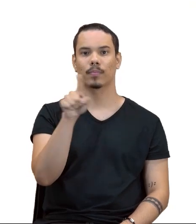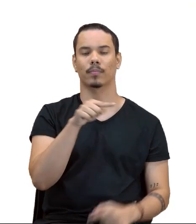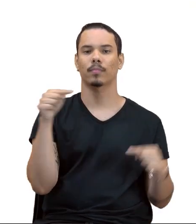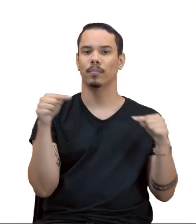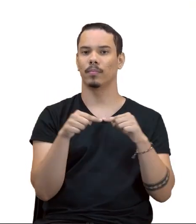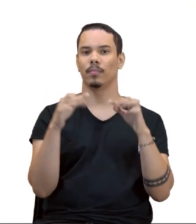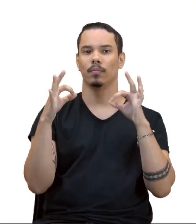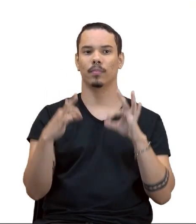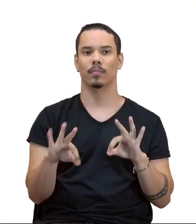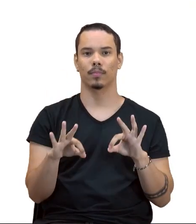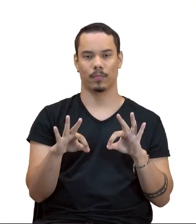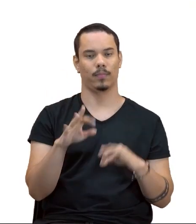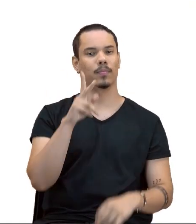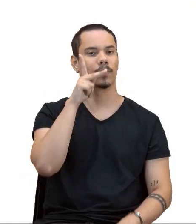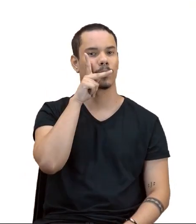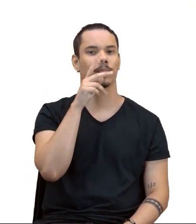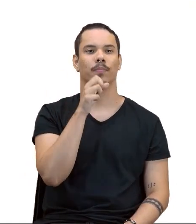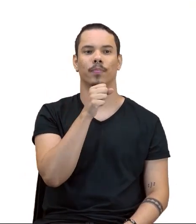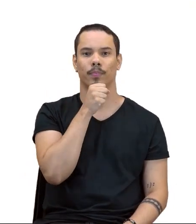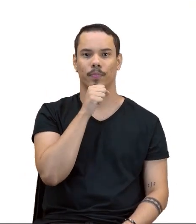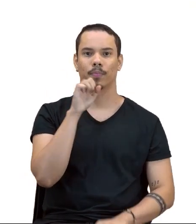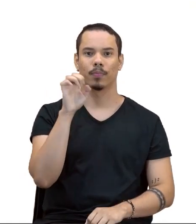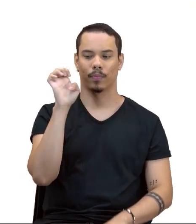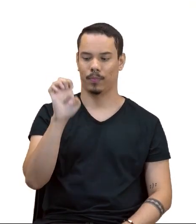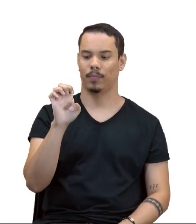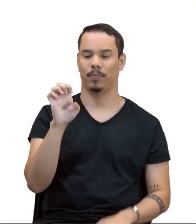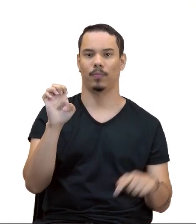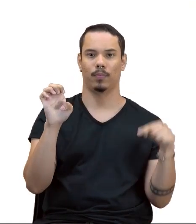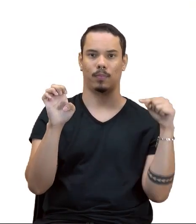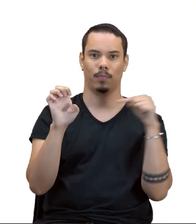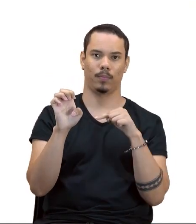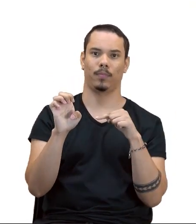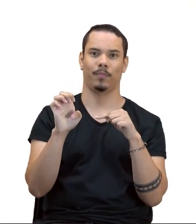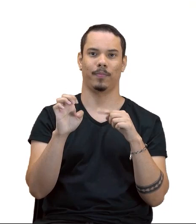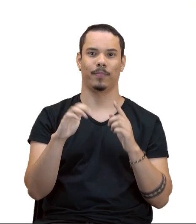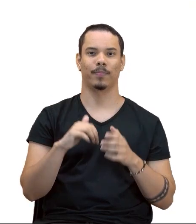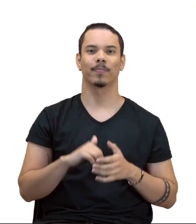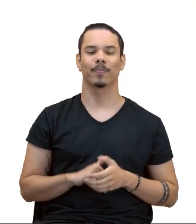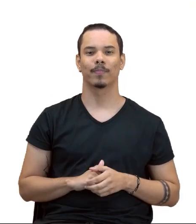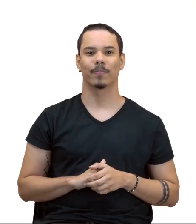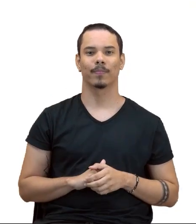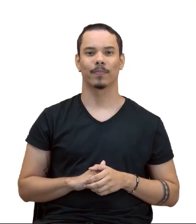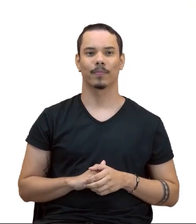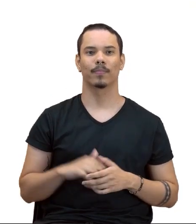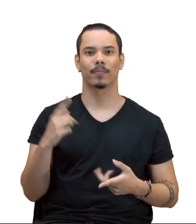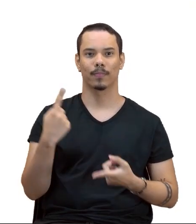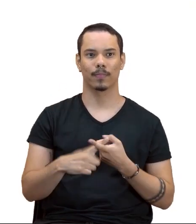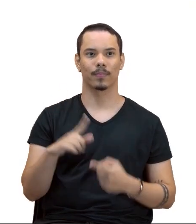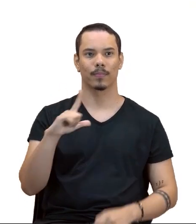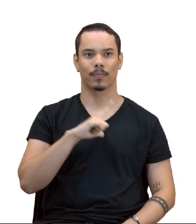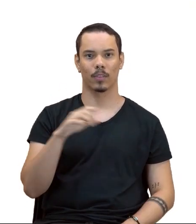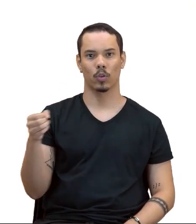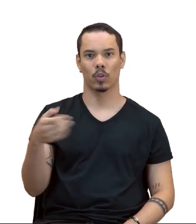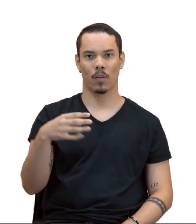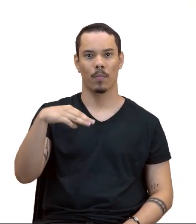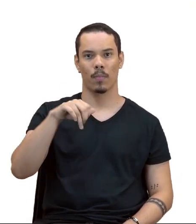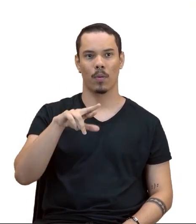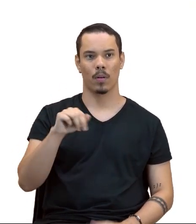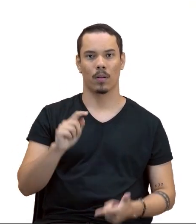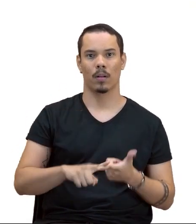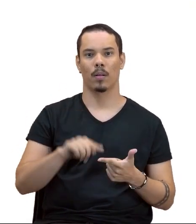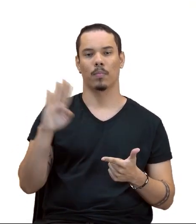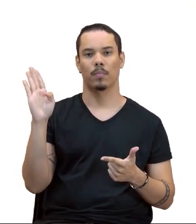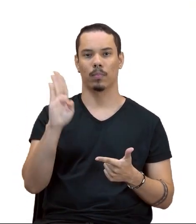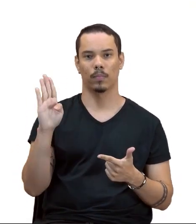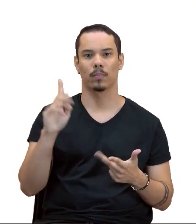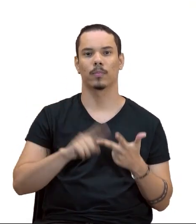correta é a alternativa E, Porto Velho. Lá nós tínhamos Nova Mamoré, Buritis, Pimenta